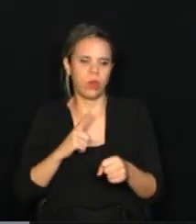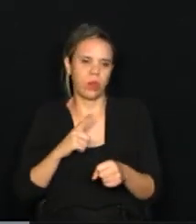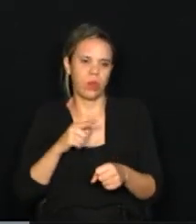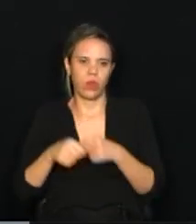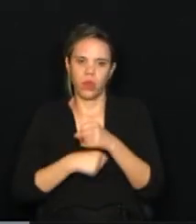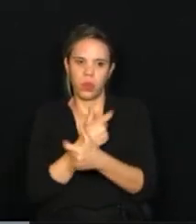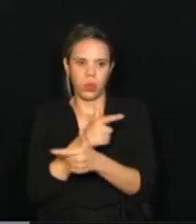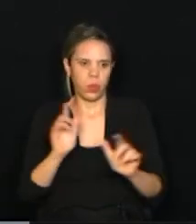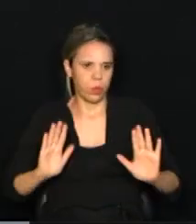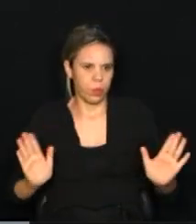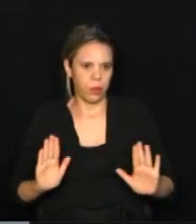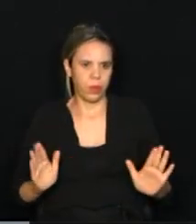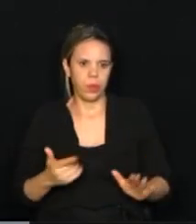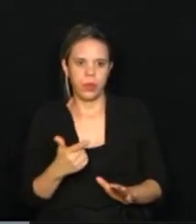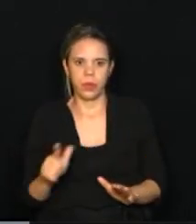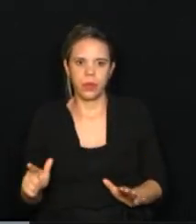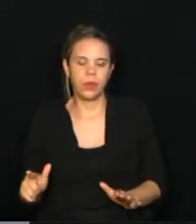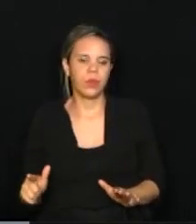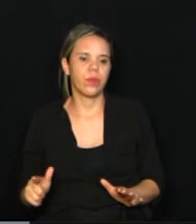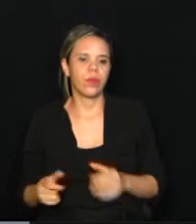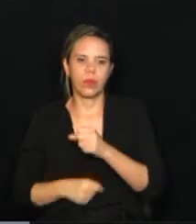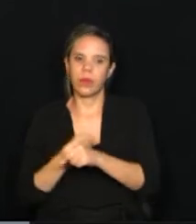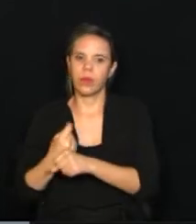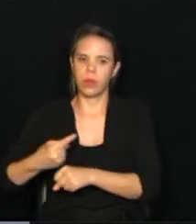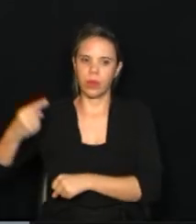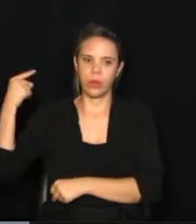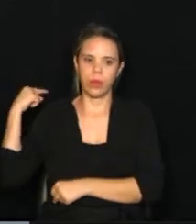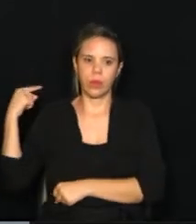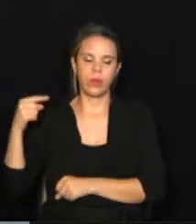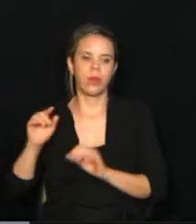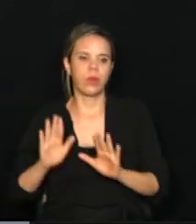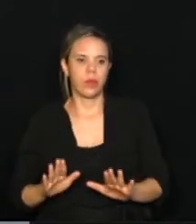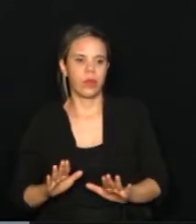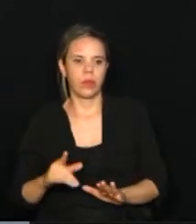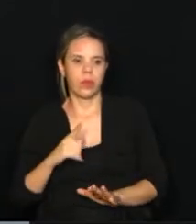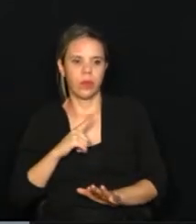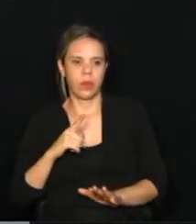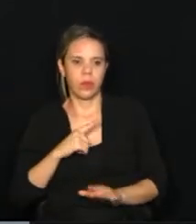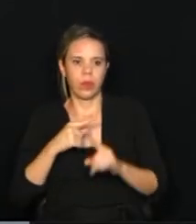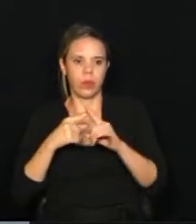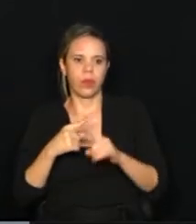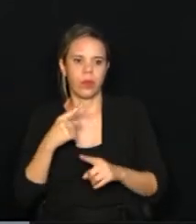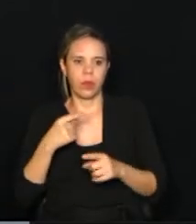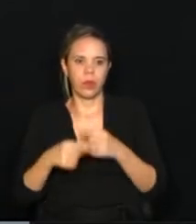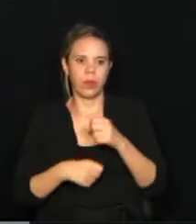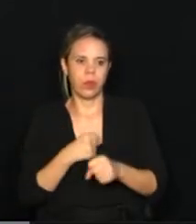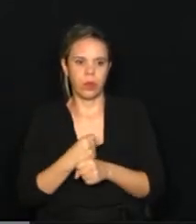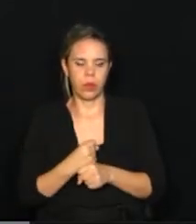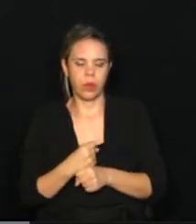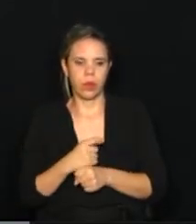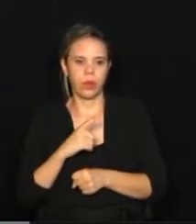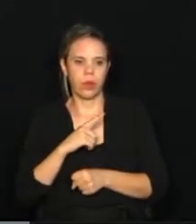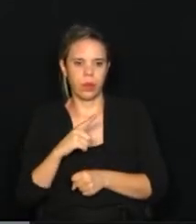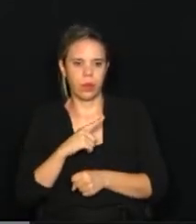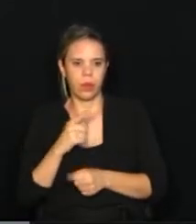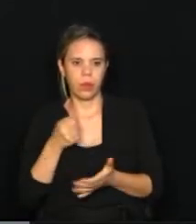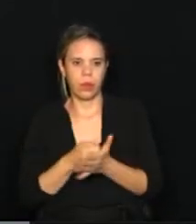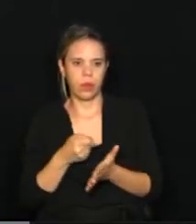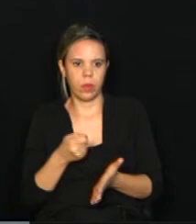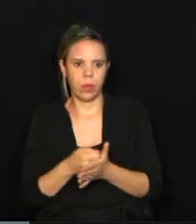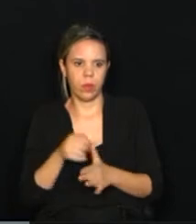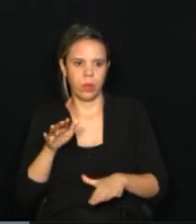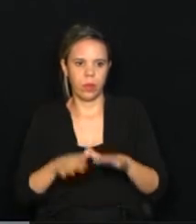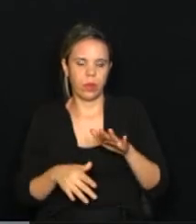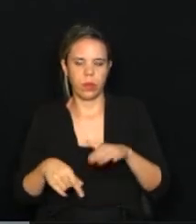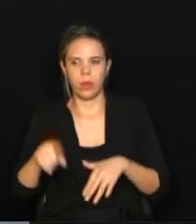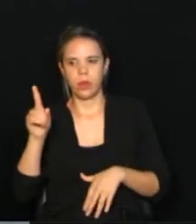teve nada, não vai ter, né? Não teve também no ano passado. Mas a gente tem um campeonato uma vez por ano. A gente tem algumas obrigações de, às vezes, tem que ir